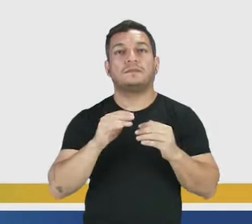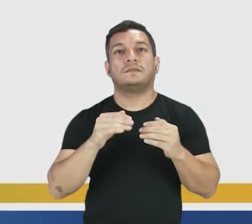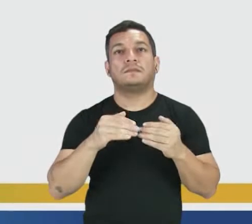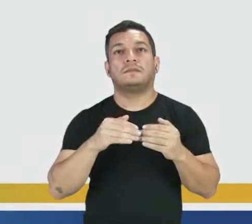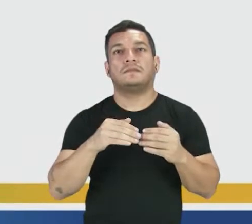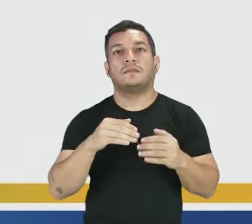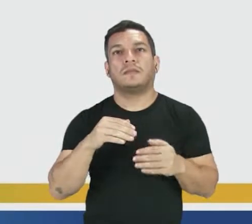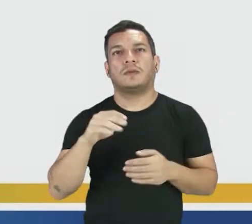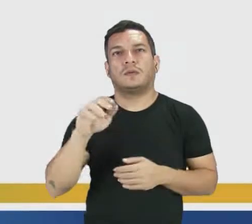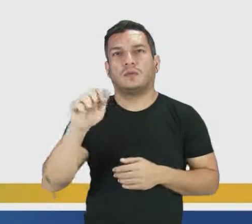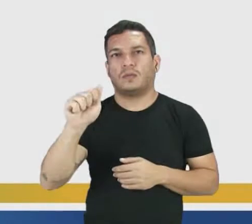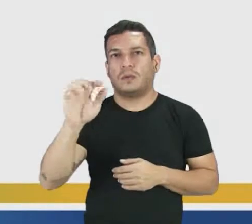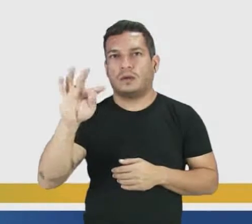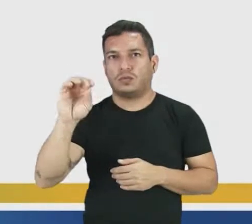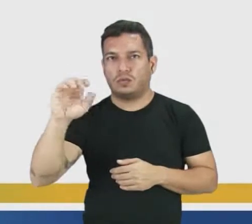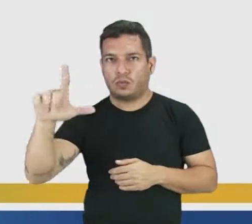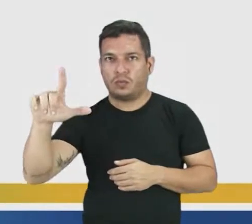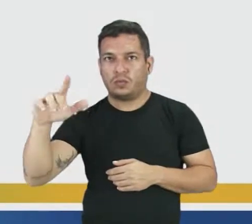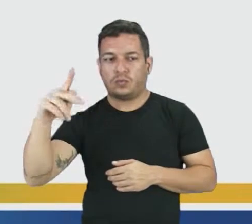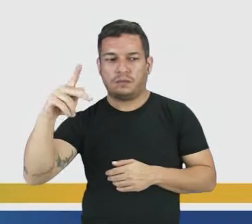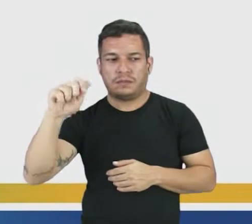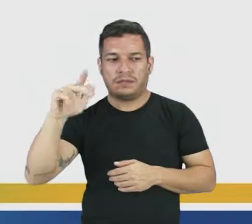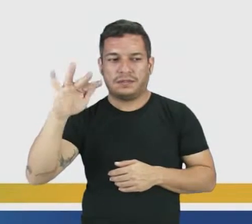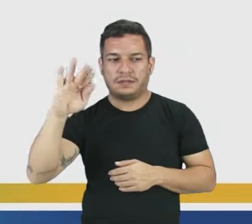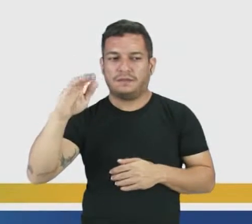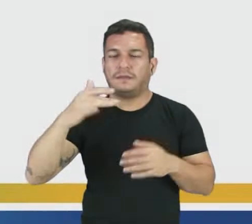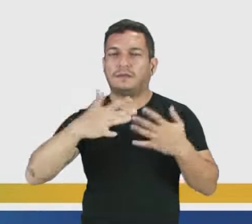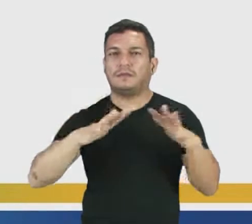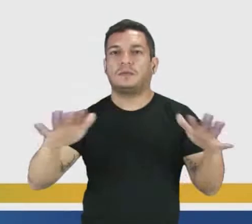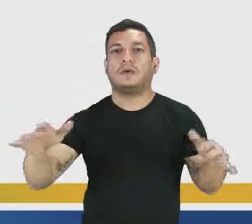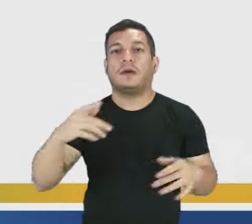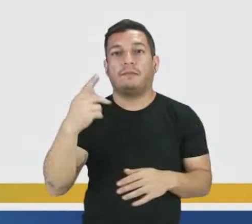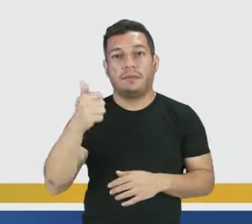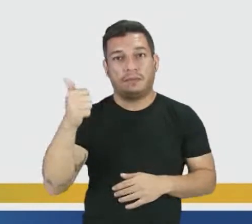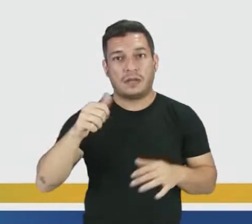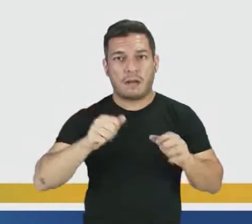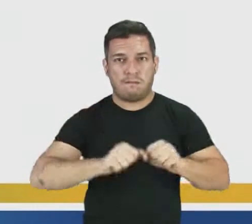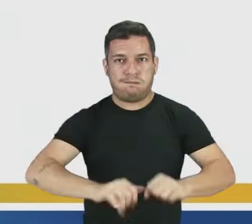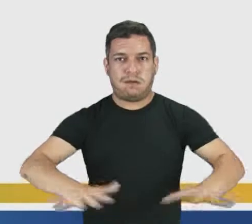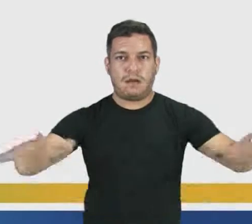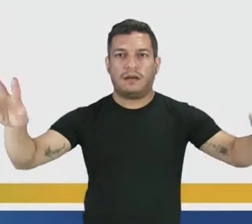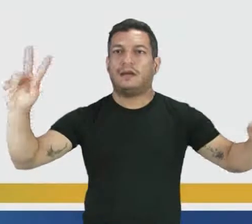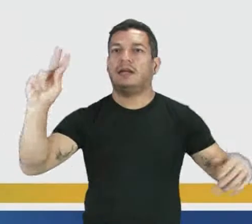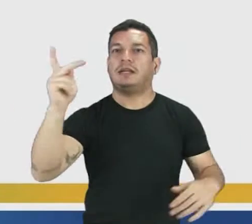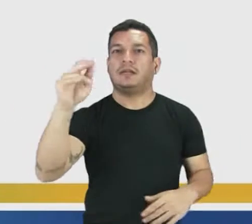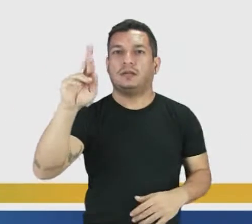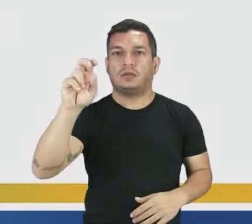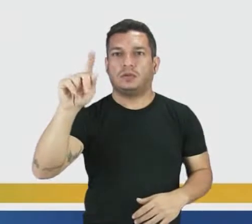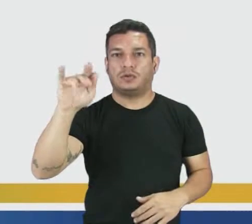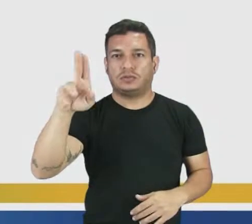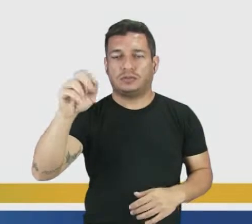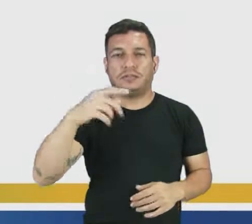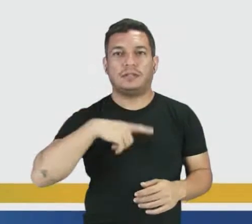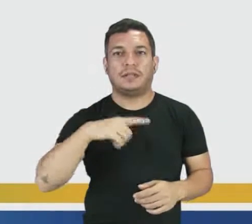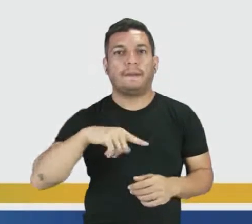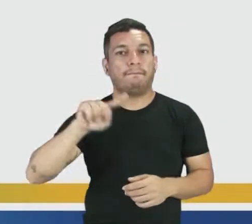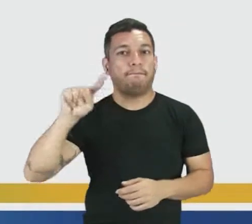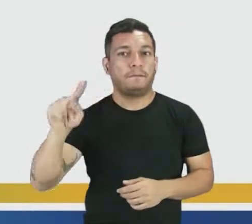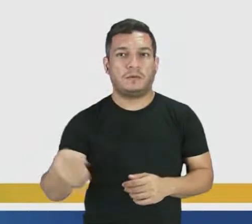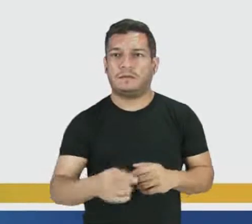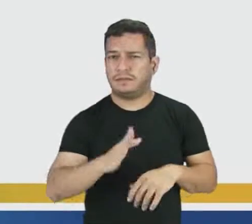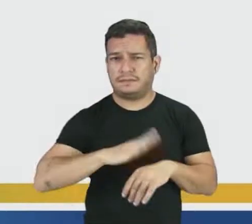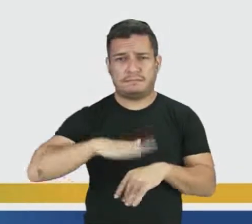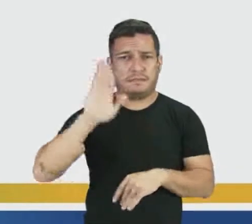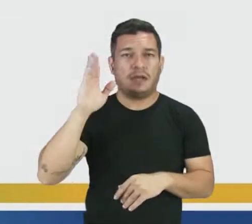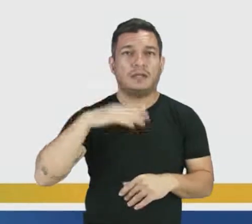Alto do Pacífico, a primeira bomba de hidrogênio. E esta teve uma potência 1000 vezes maior que as